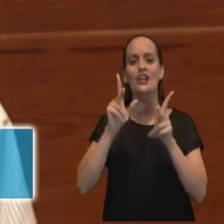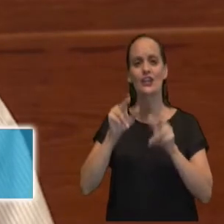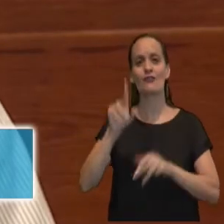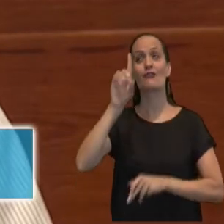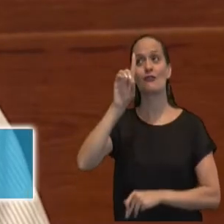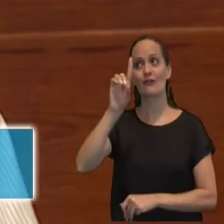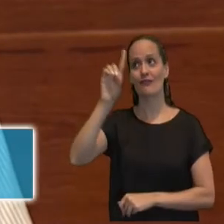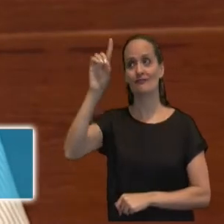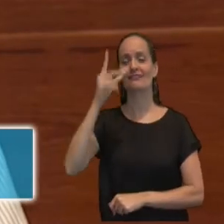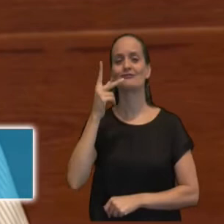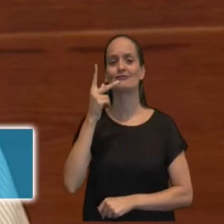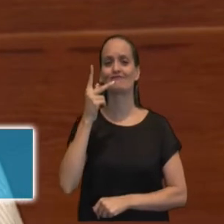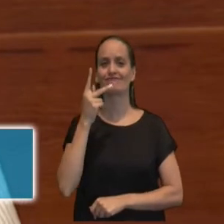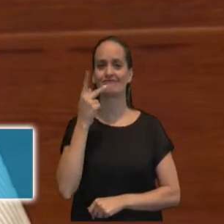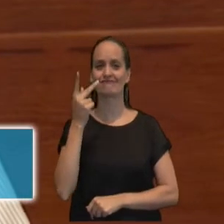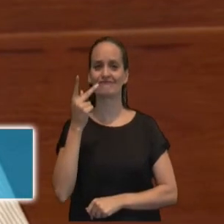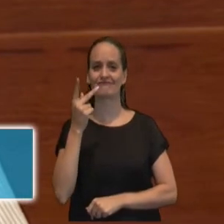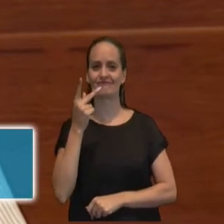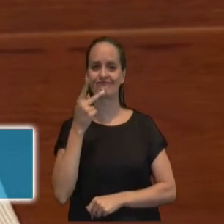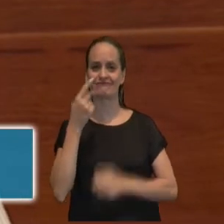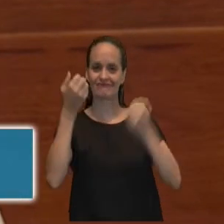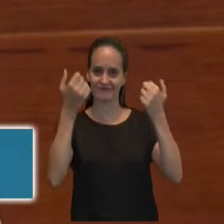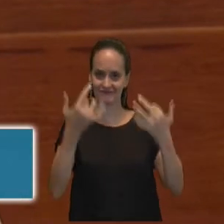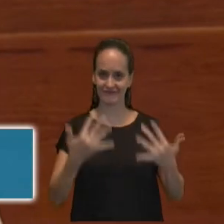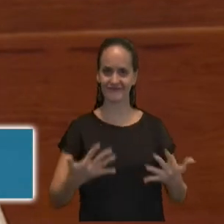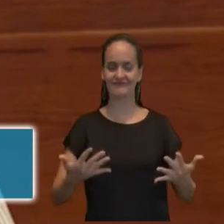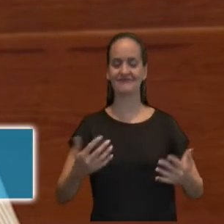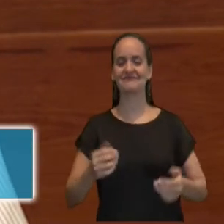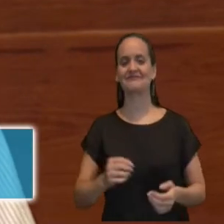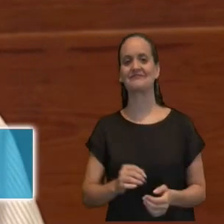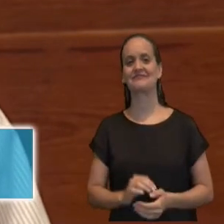sinceros, como nos diz o